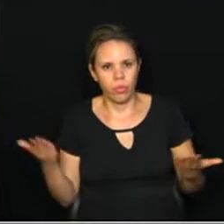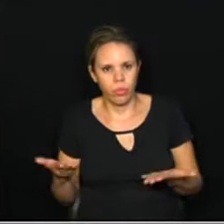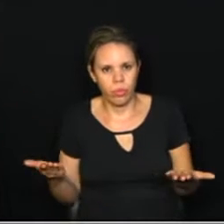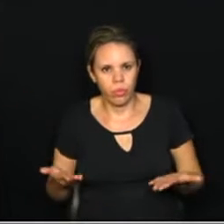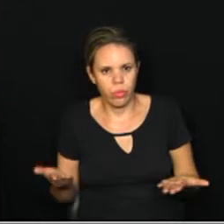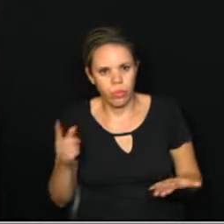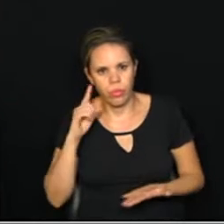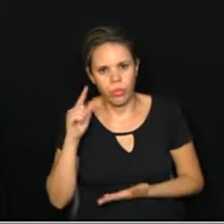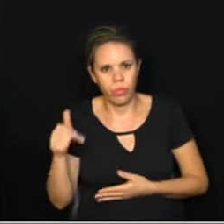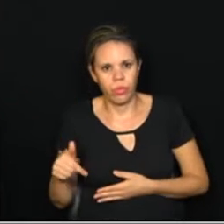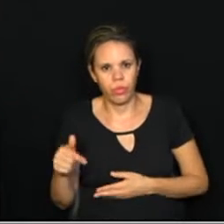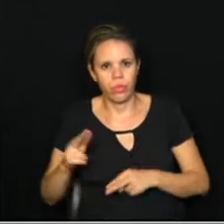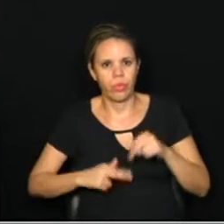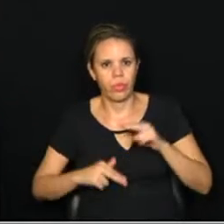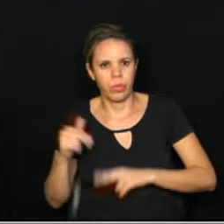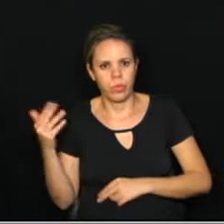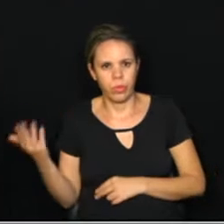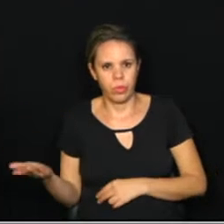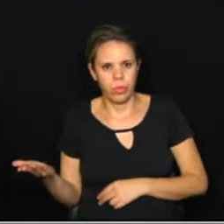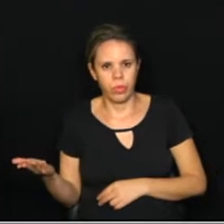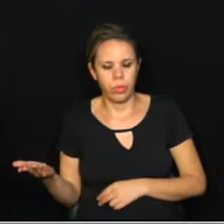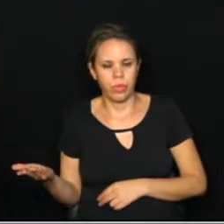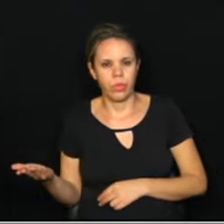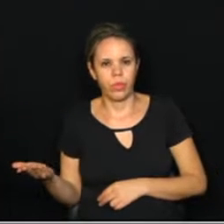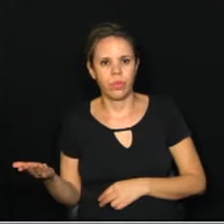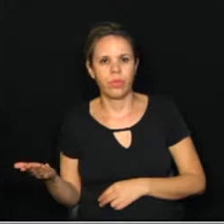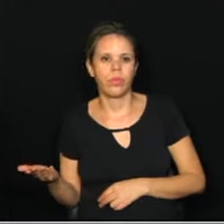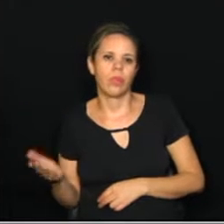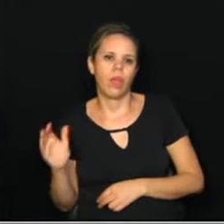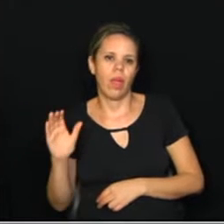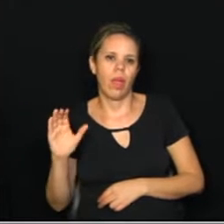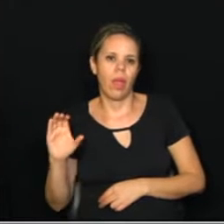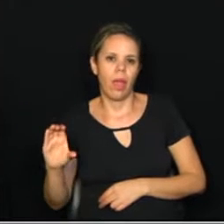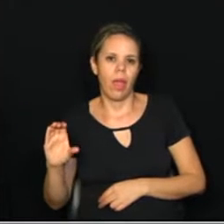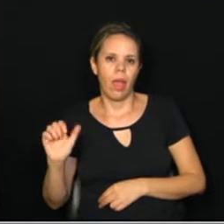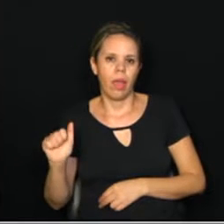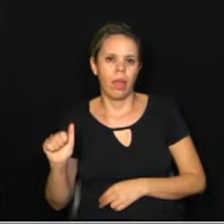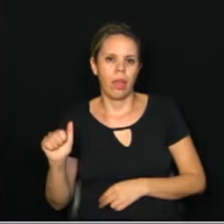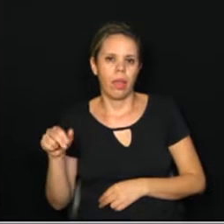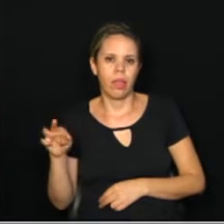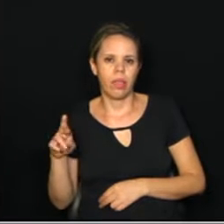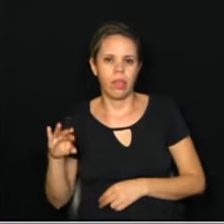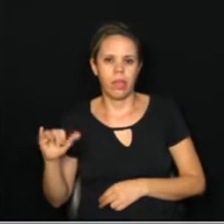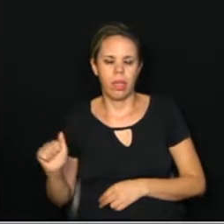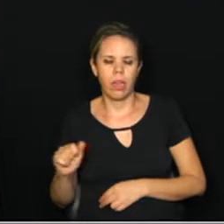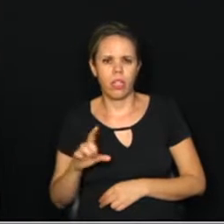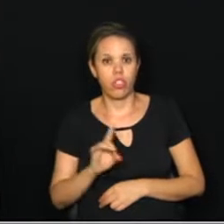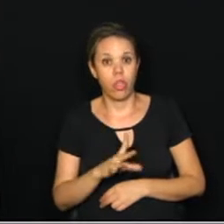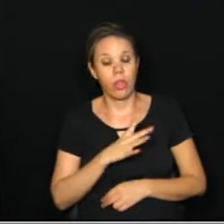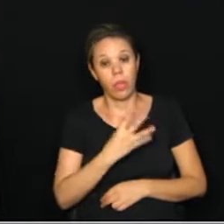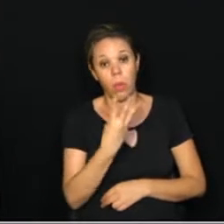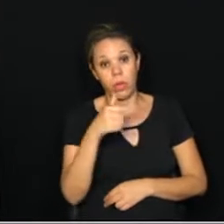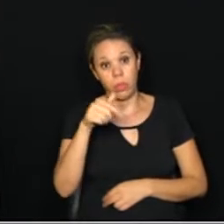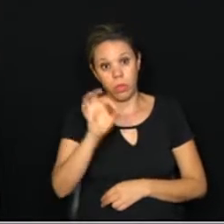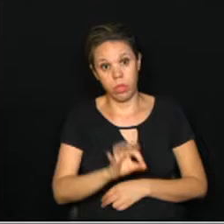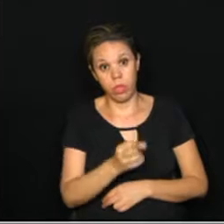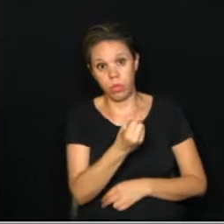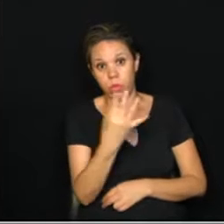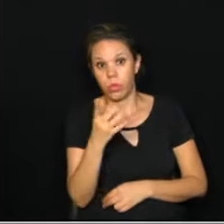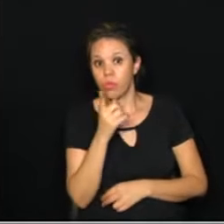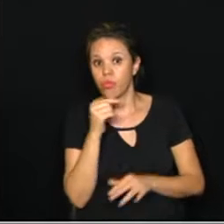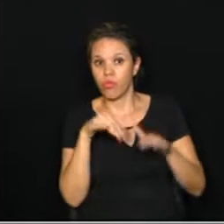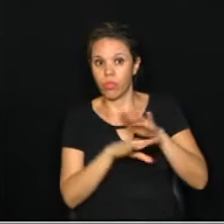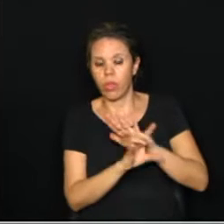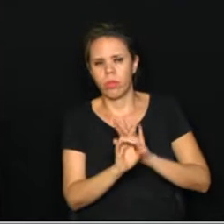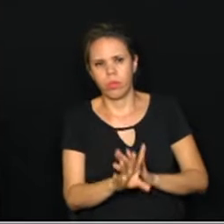dia 7 de junho, o sistema Cantareira está com apenas 47% do volume armazenado. Então,